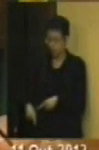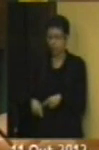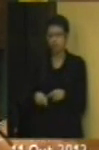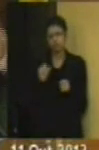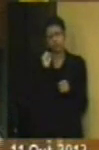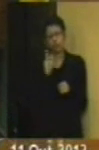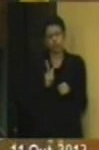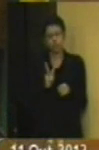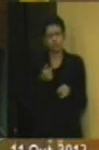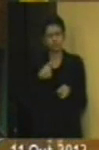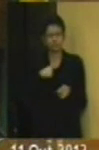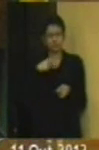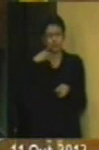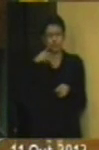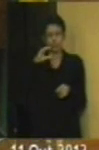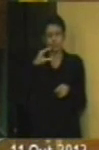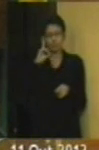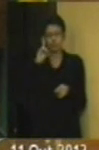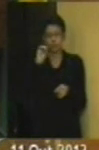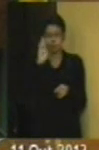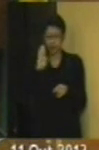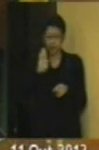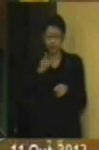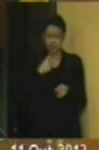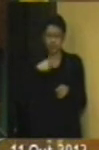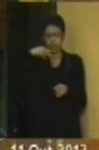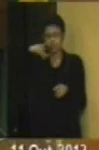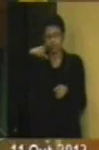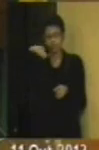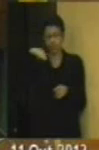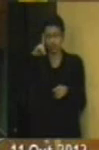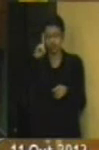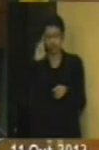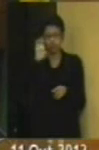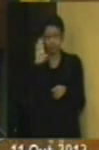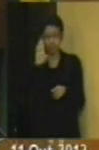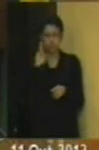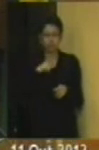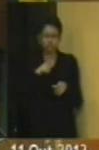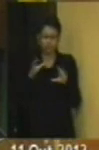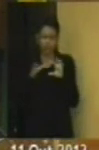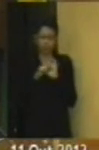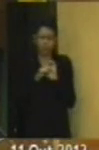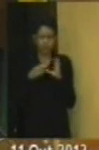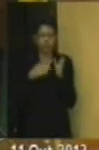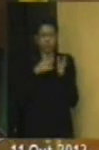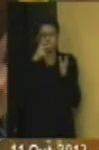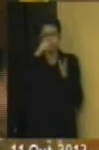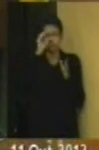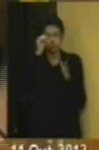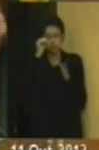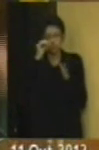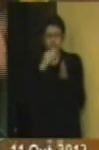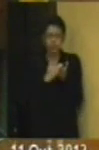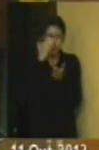vamos eu sou do pc do b eu não sou do pmdb eu tive uma aliança com o pmdb até o dia 7 de outubro